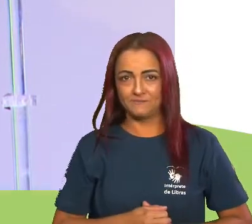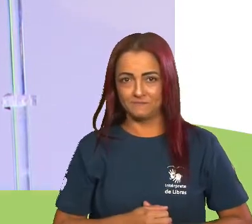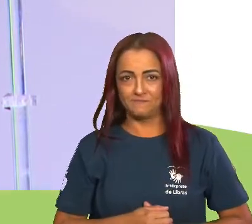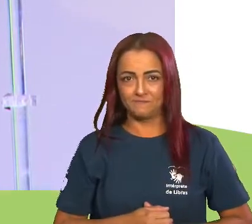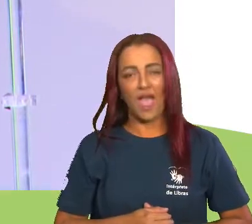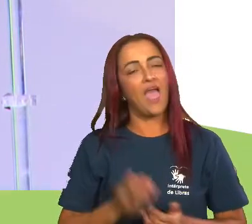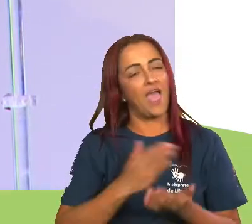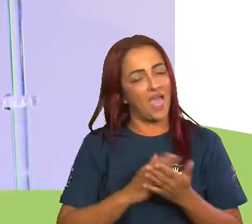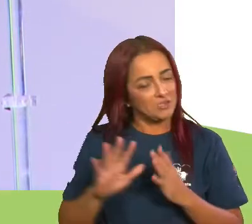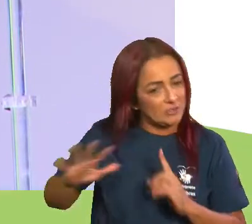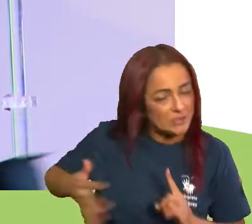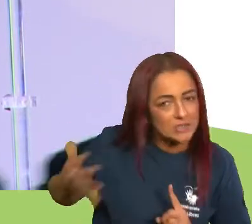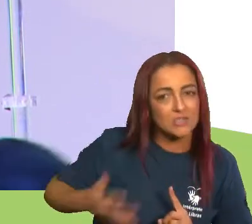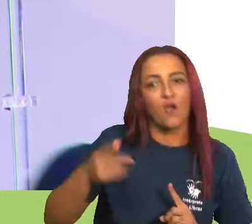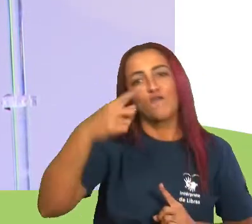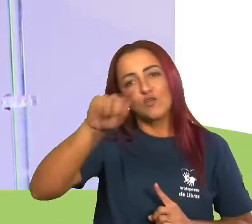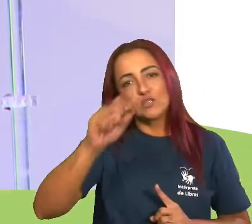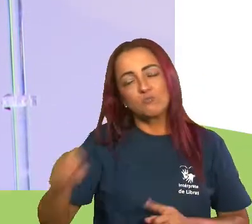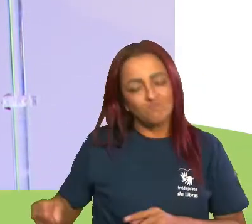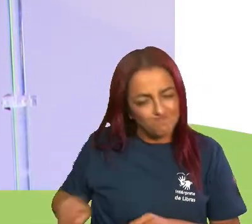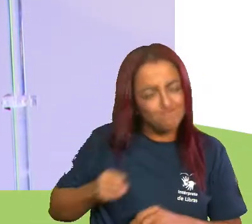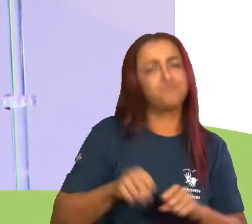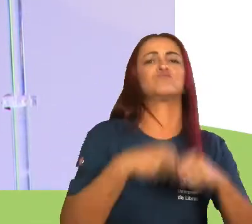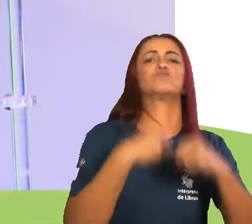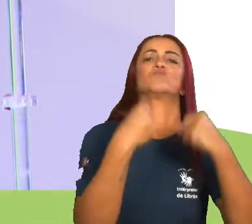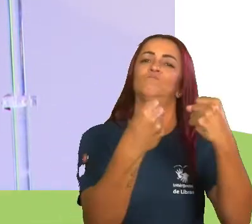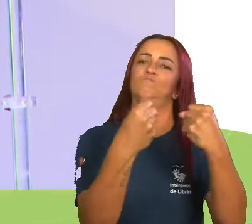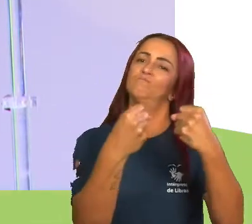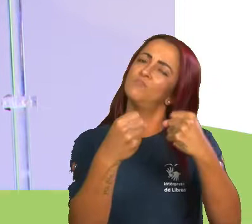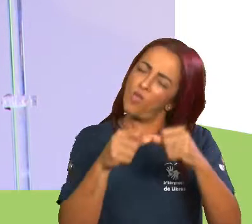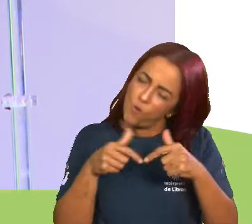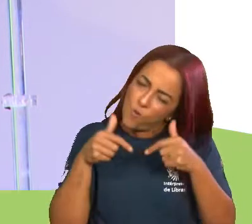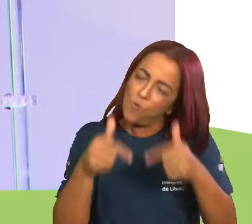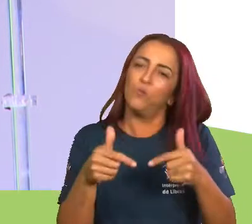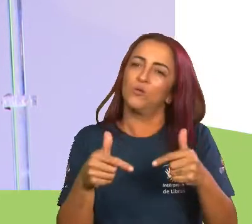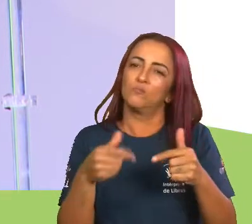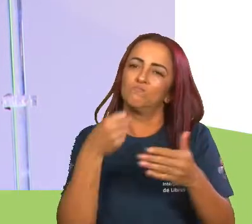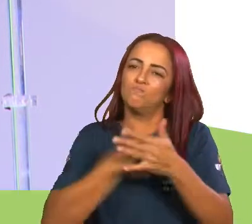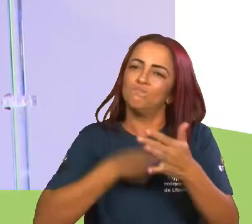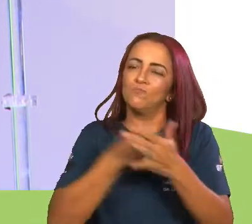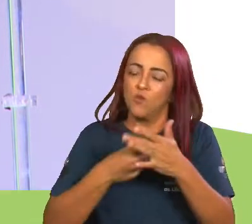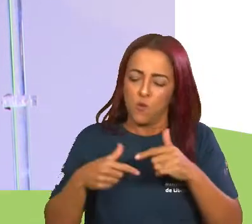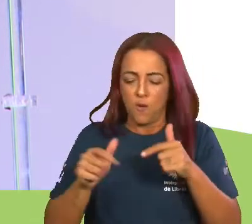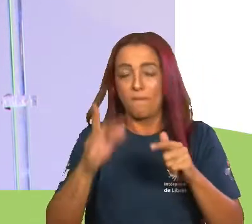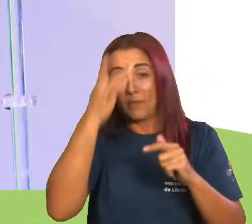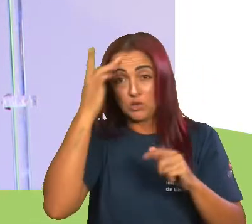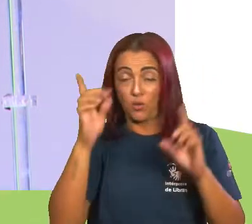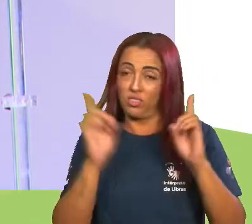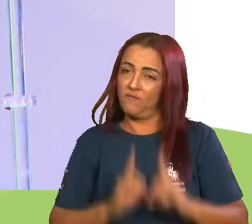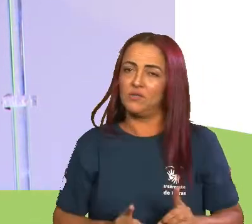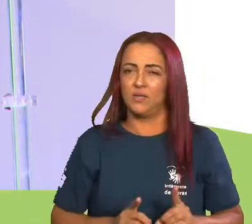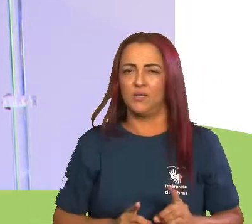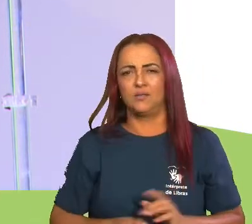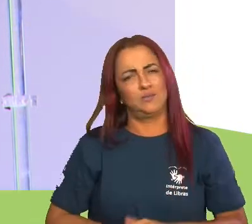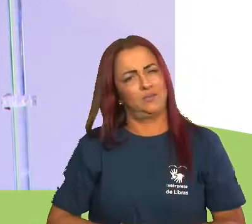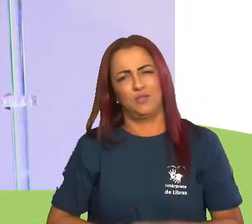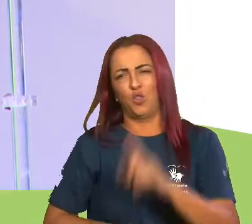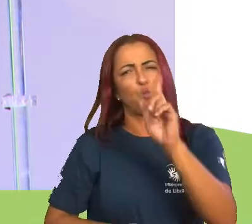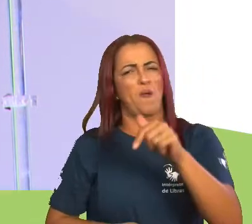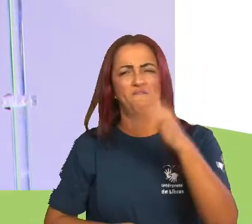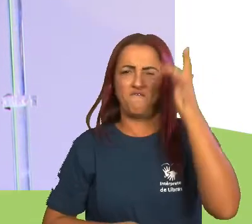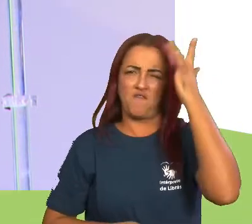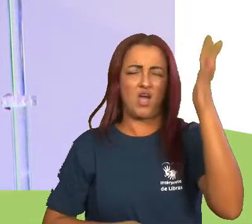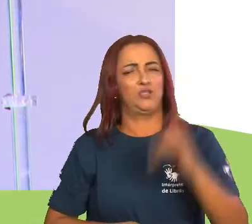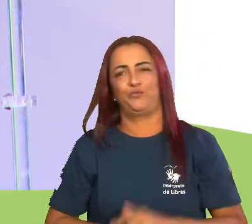grande incentivador para que vocês entrassem nessa luta. A luta da causa da pessoa com deficiência, ela não é